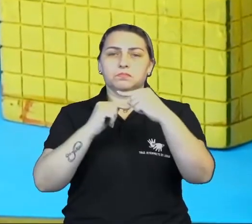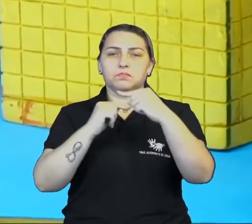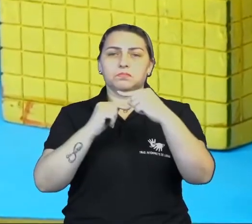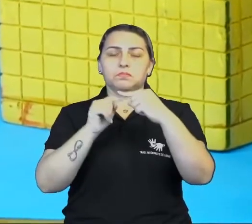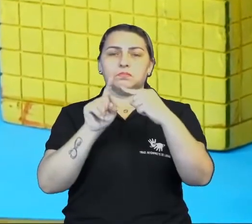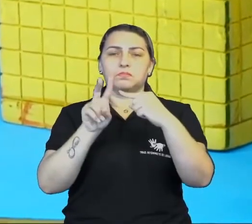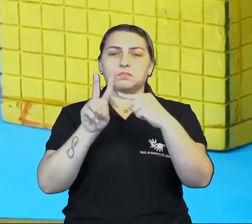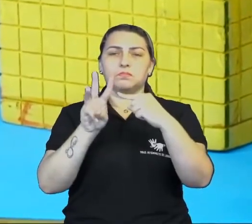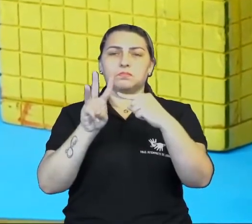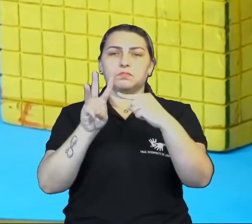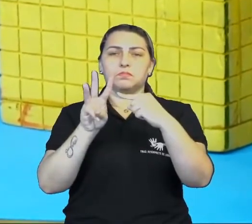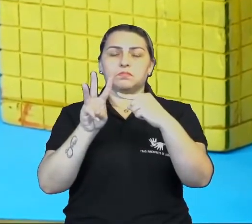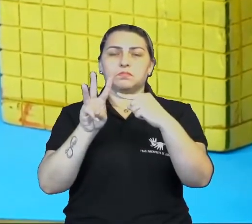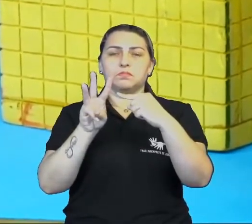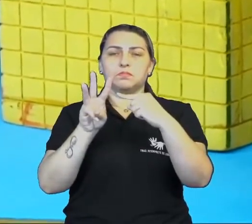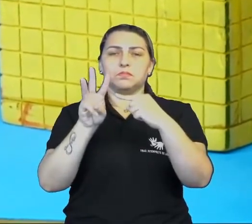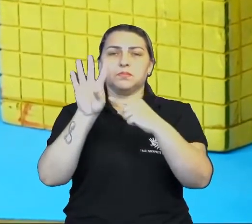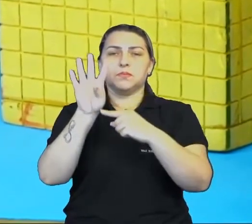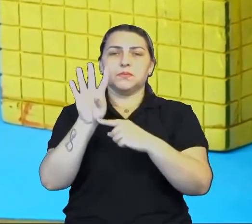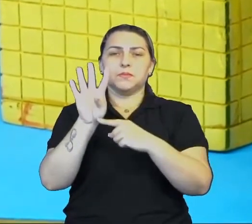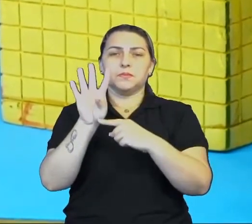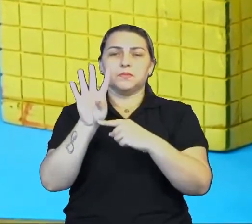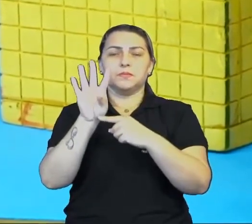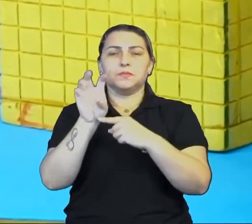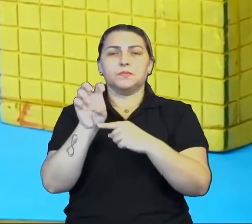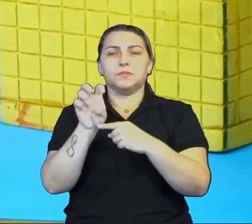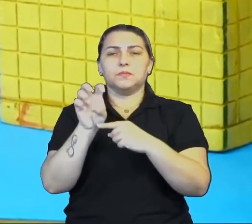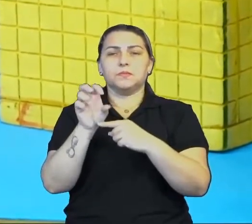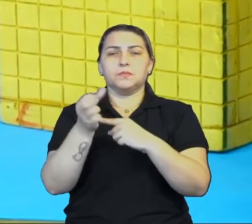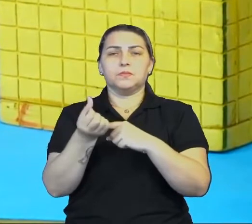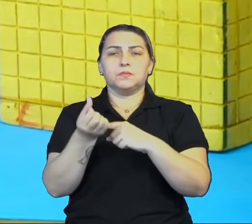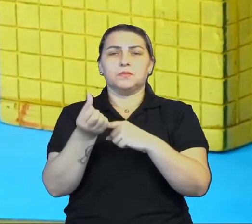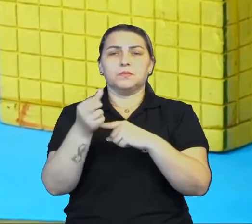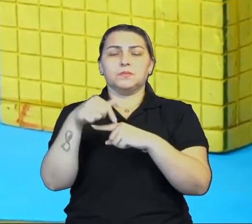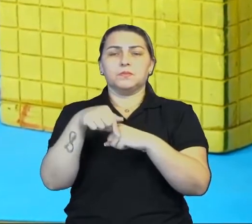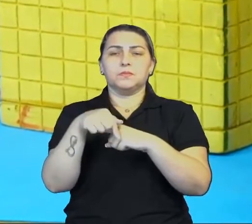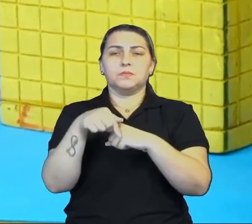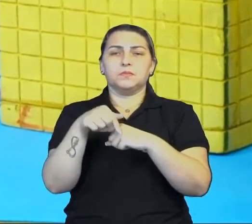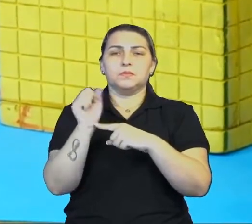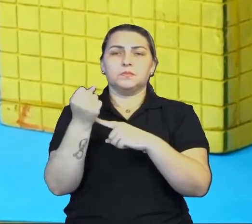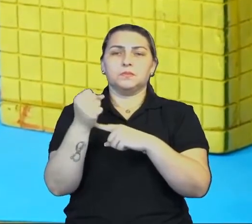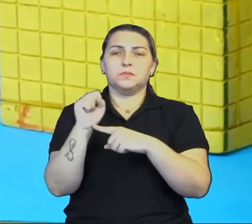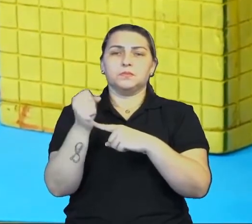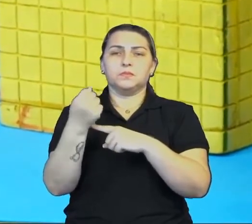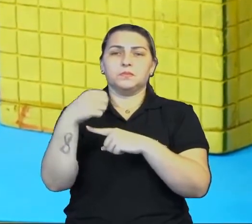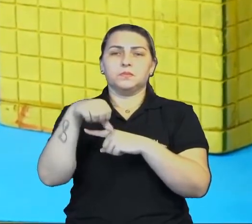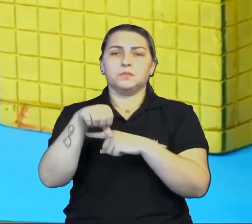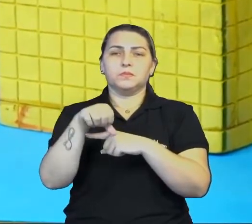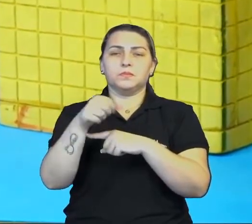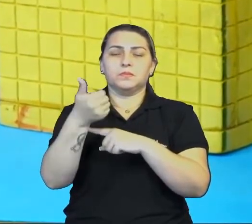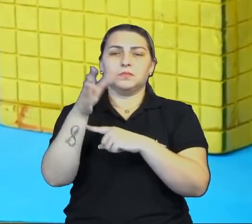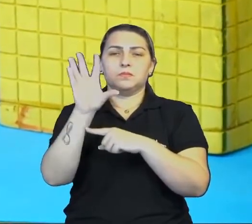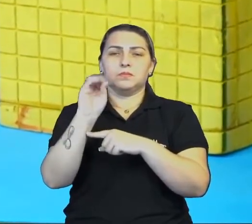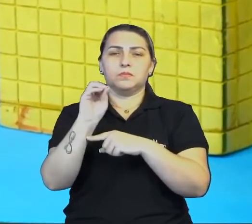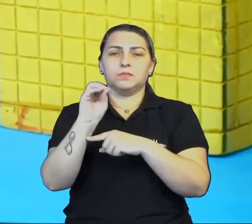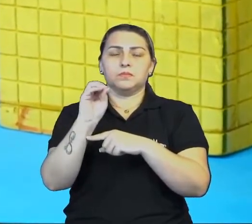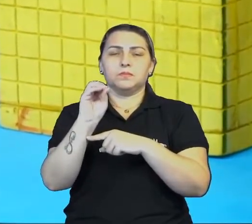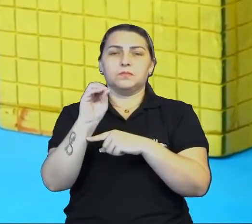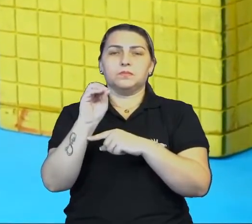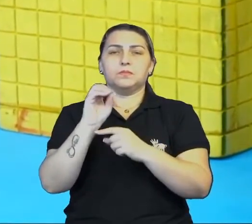1, 2, 3, 4, 5, 6, 7, 8,